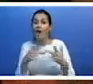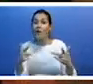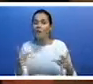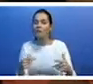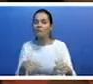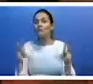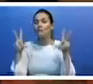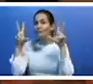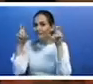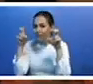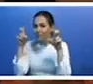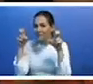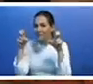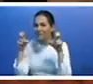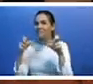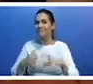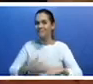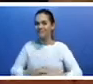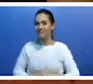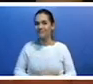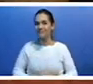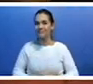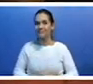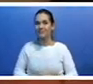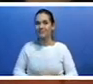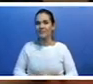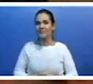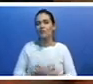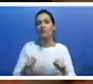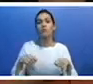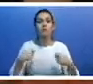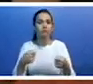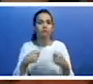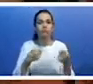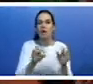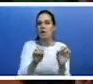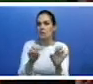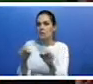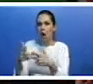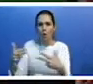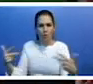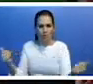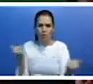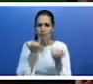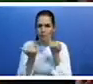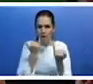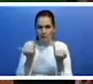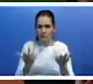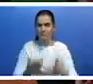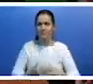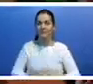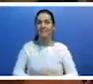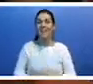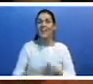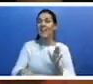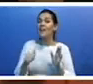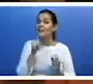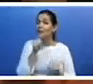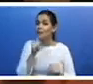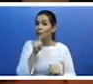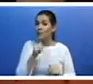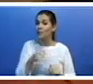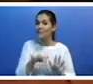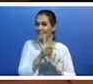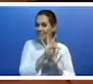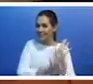assunto que apresenta ao leitor. Então, eu vou fornecer dados para vocês, informações. São exemplos desse tipo de